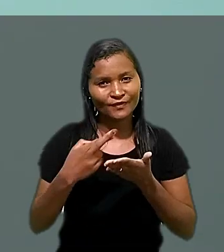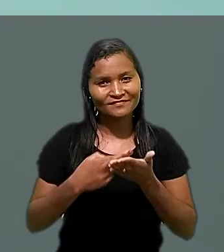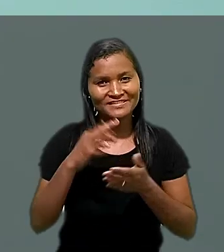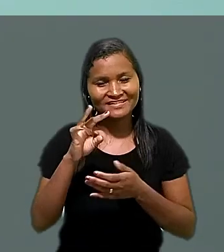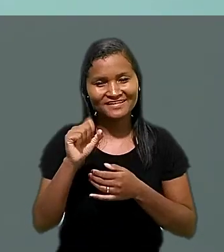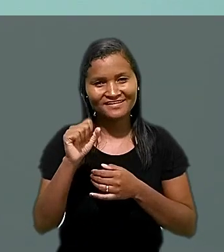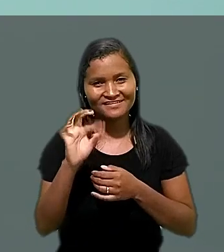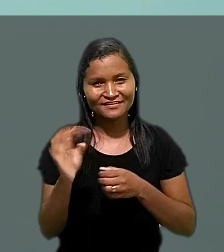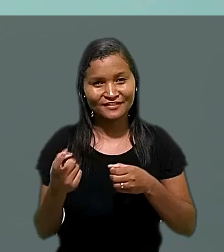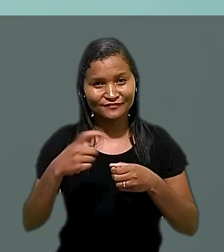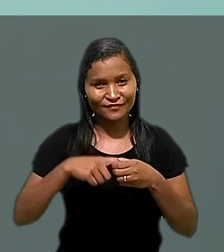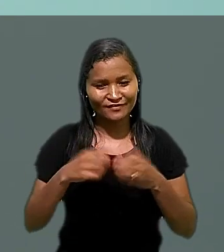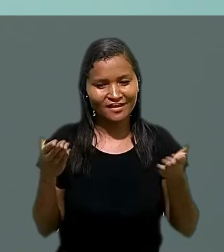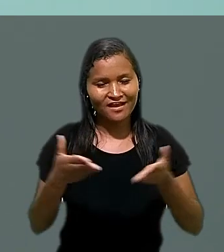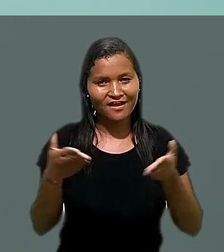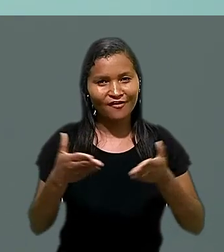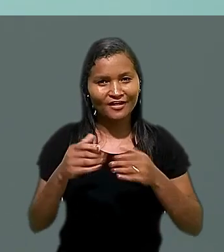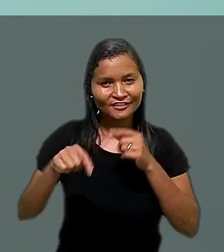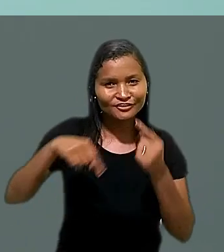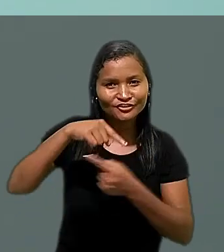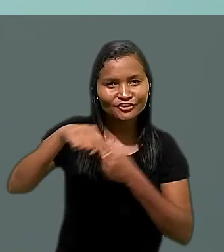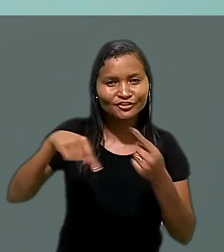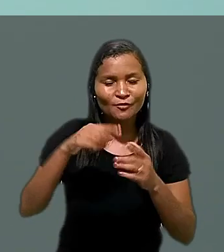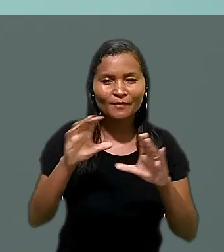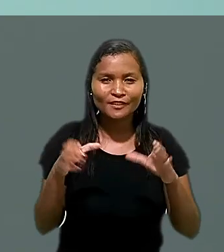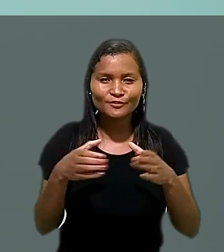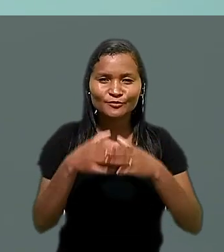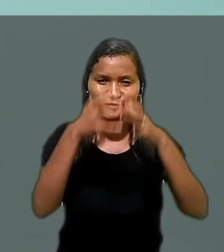O Revista TST está de volta. Vamos agora fazer um